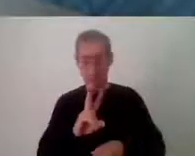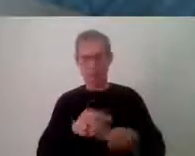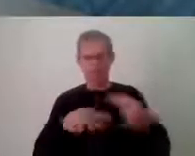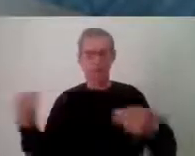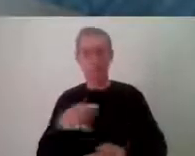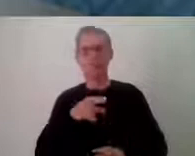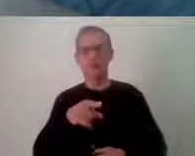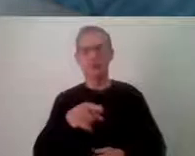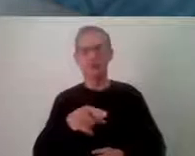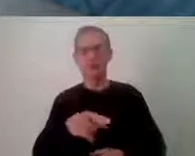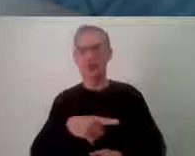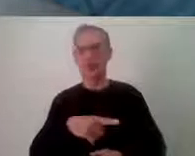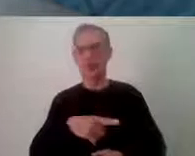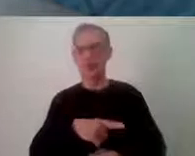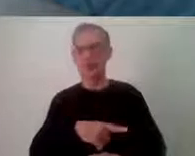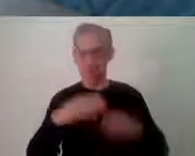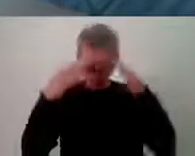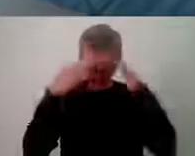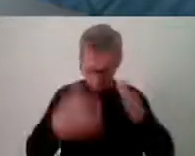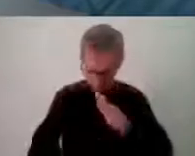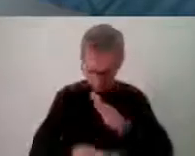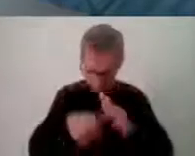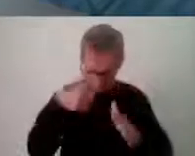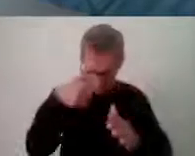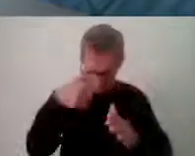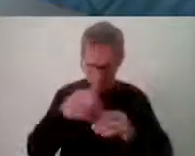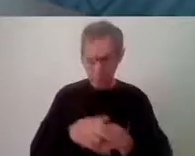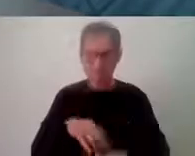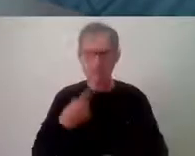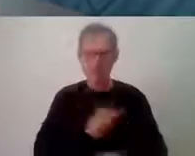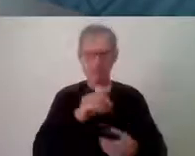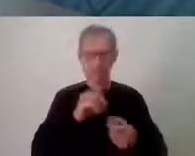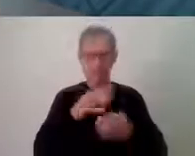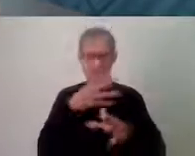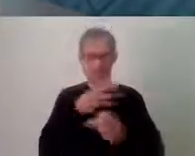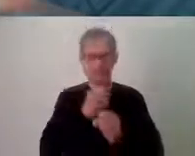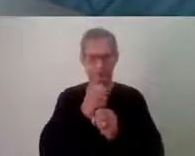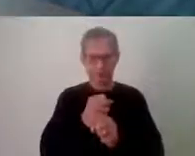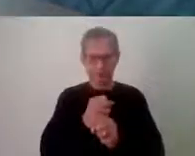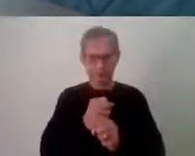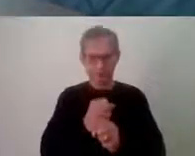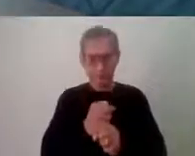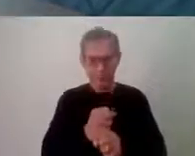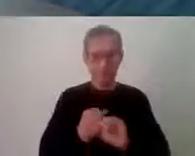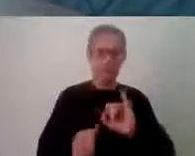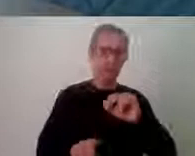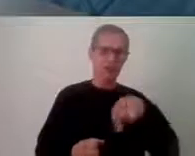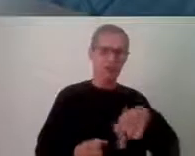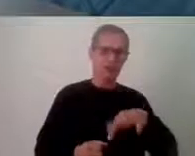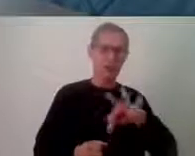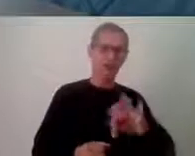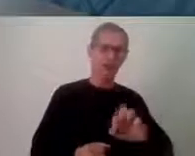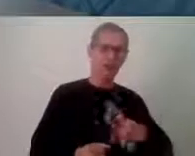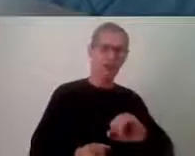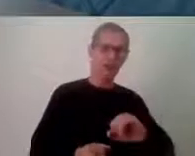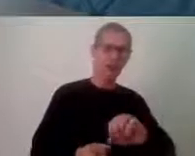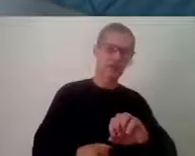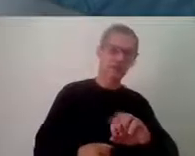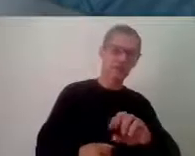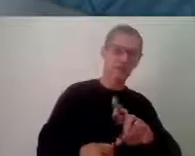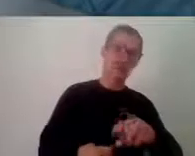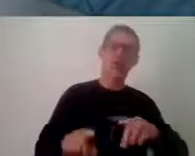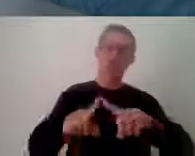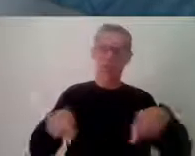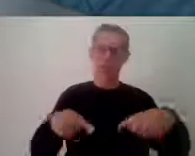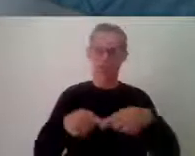para você se atentar. Primeiro ponto, quando a gente faz a soma inferior, nós vamos ter espaços em branco